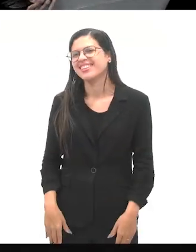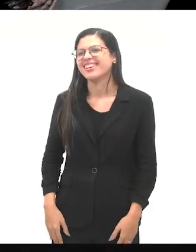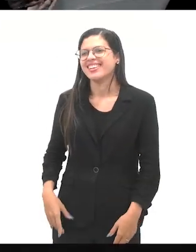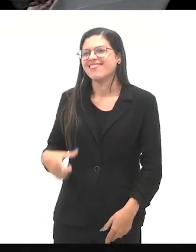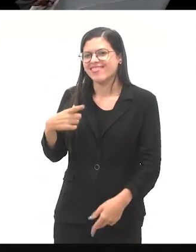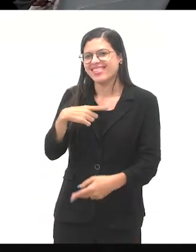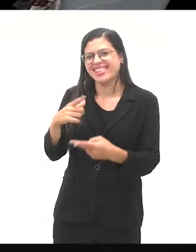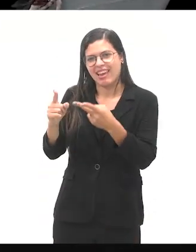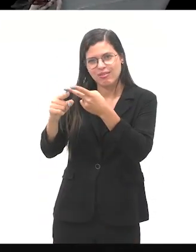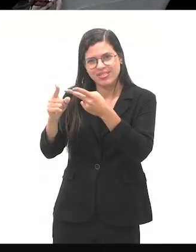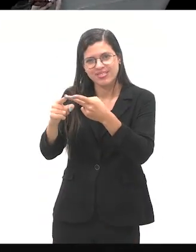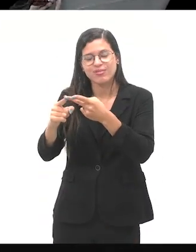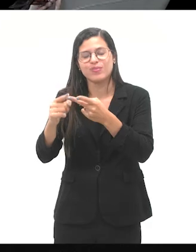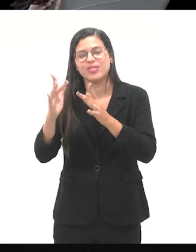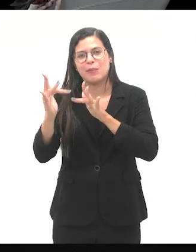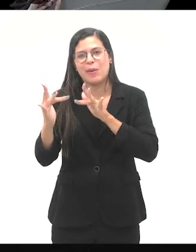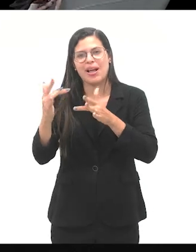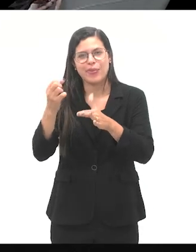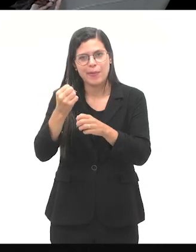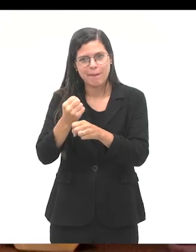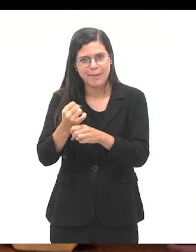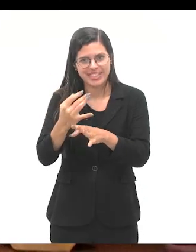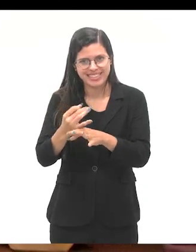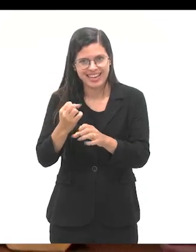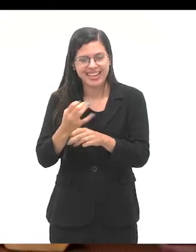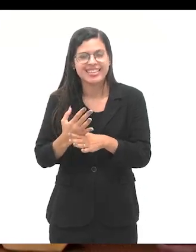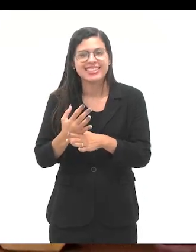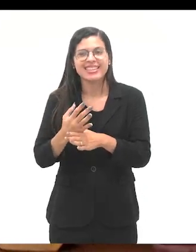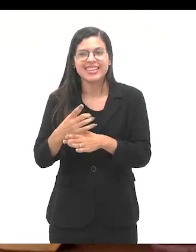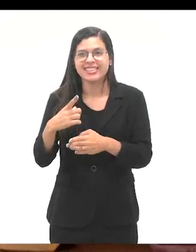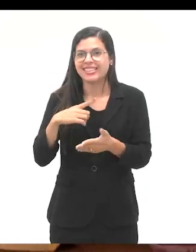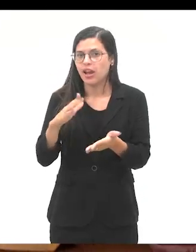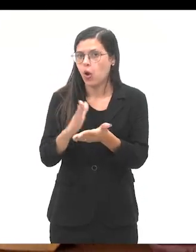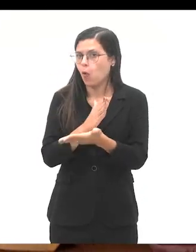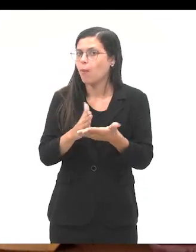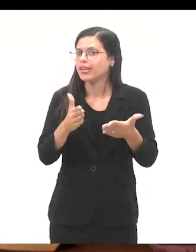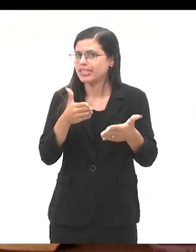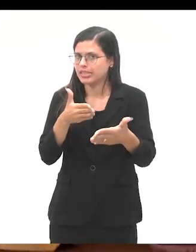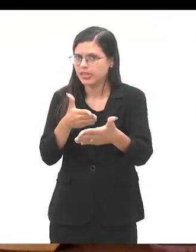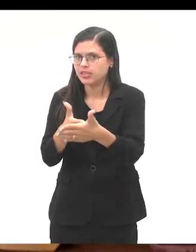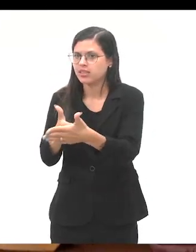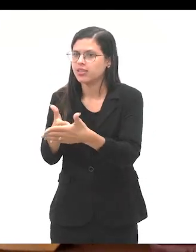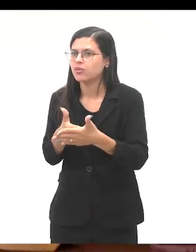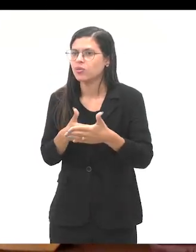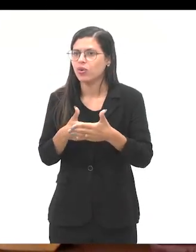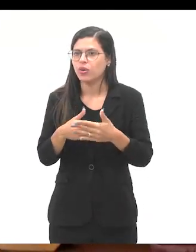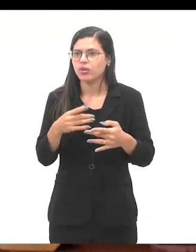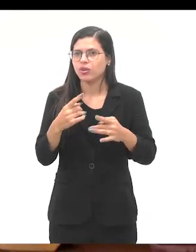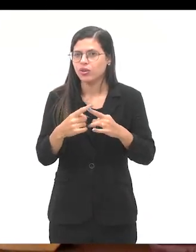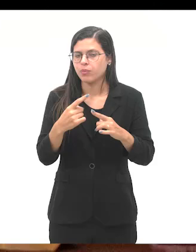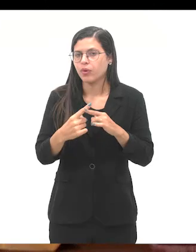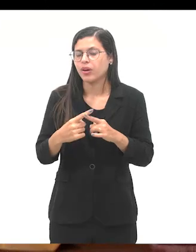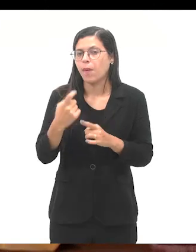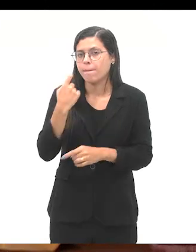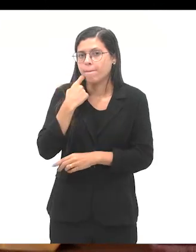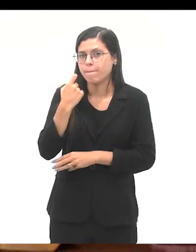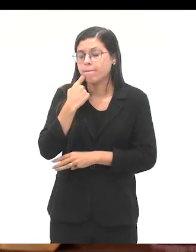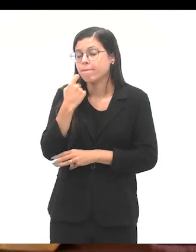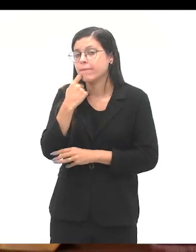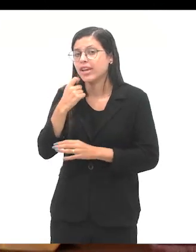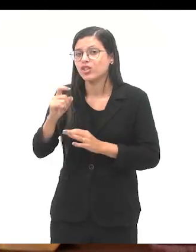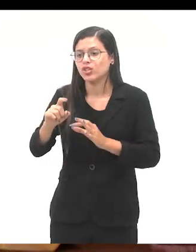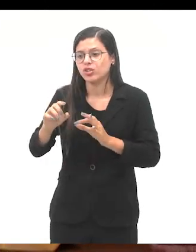o namorado batata, ele já tá tendo restrições a ele, entendeu? Porque você vê, é um peixe de alto